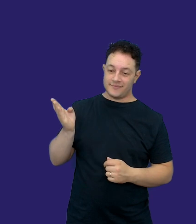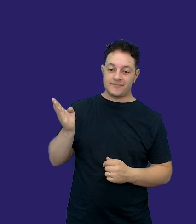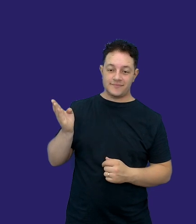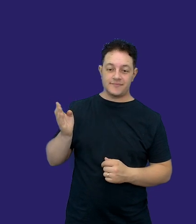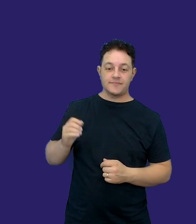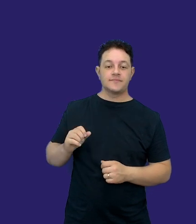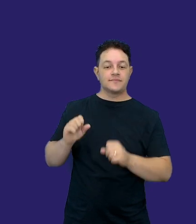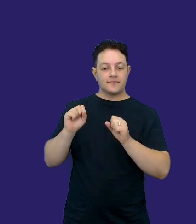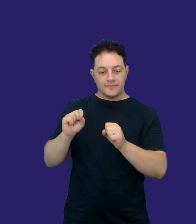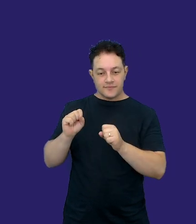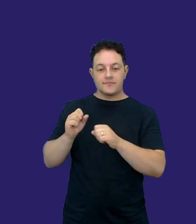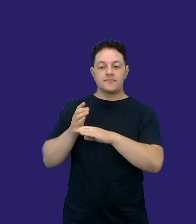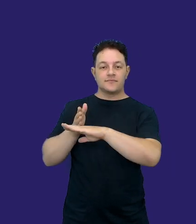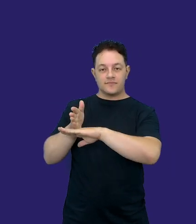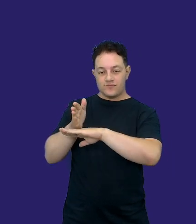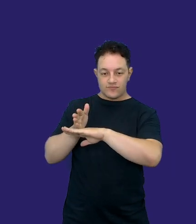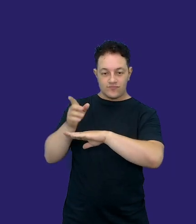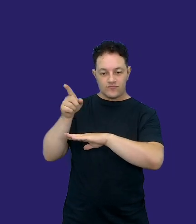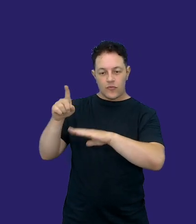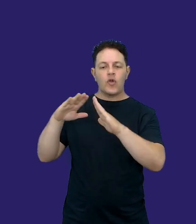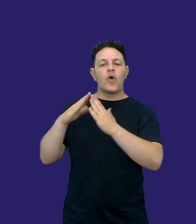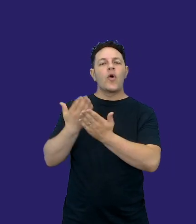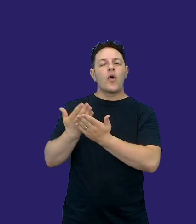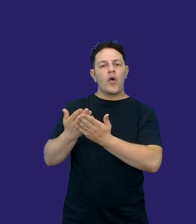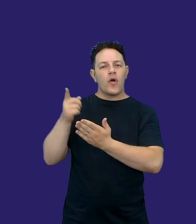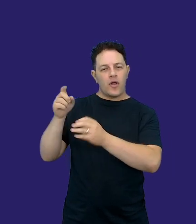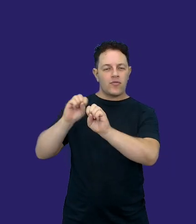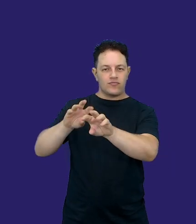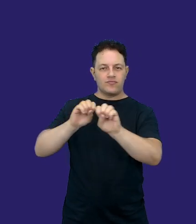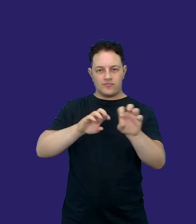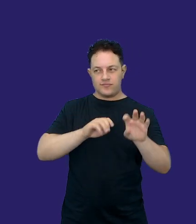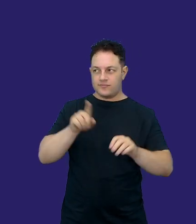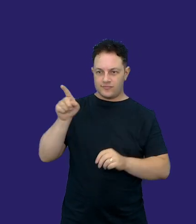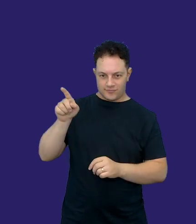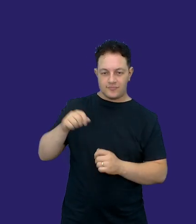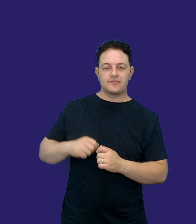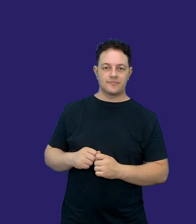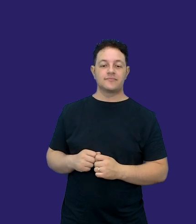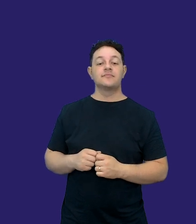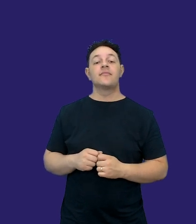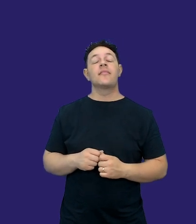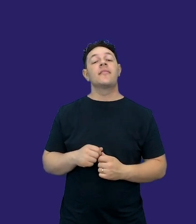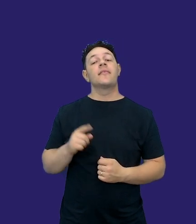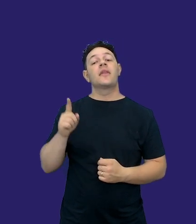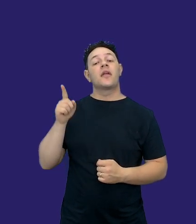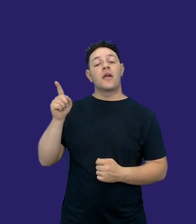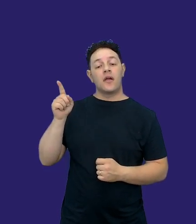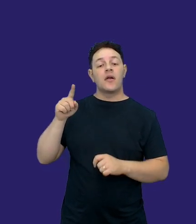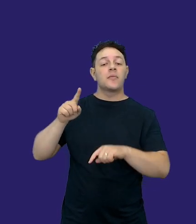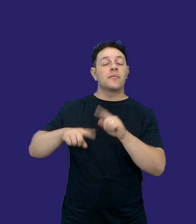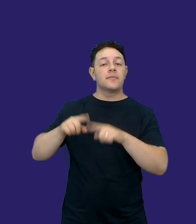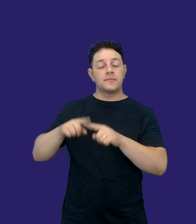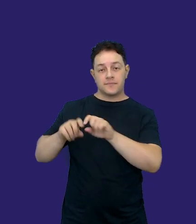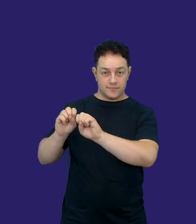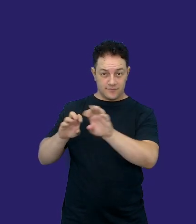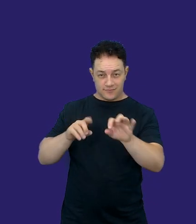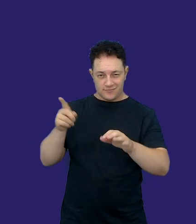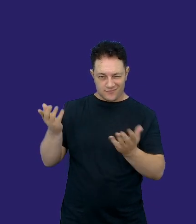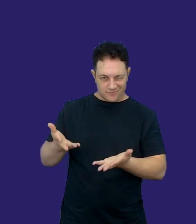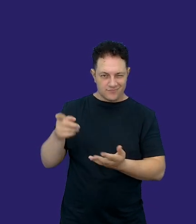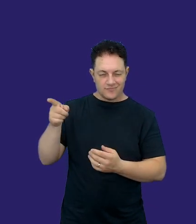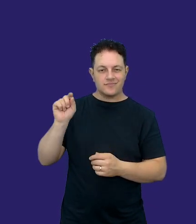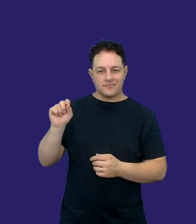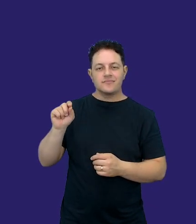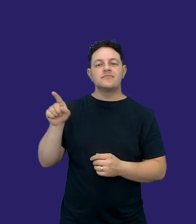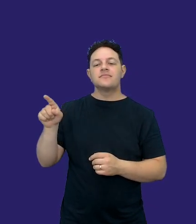podemos acessar aonde? Lá na escola de formação, tá? Esse esse material que nós estamos usando hoje,